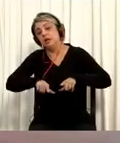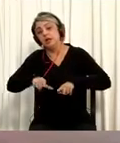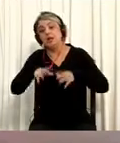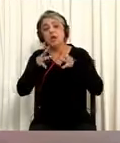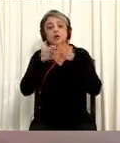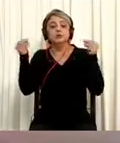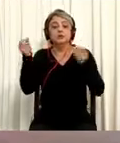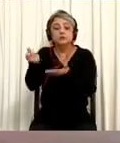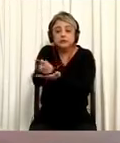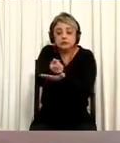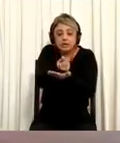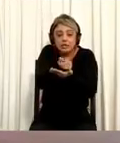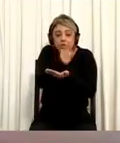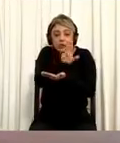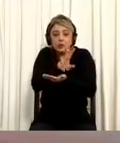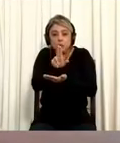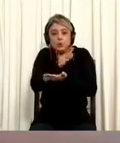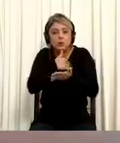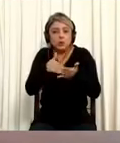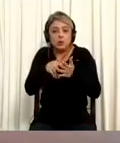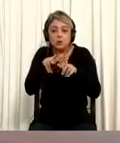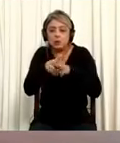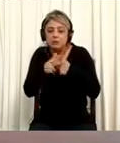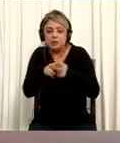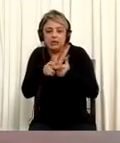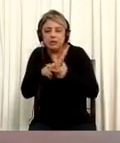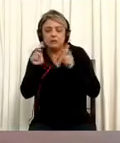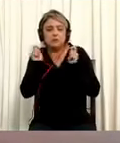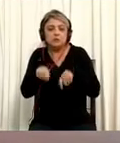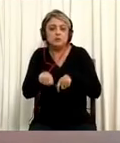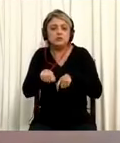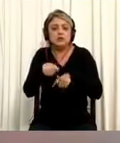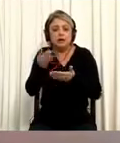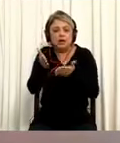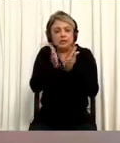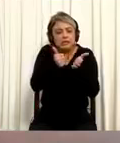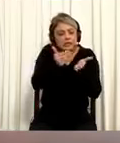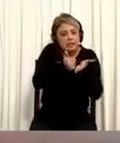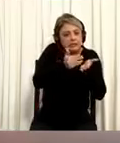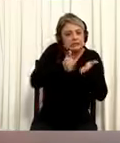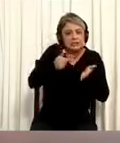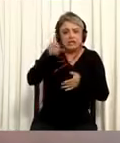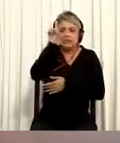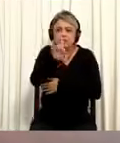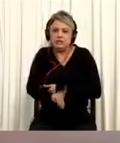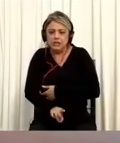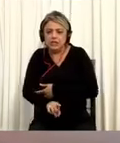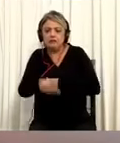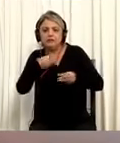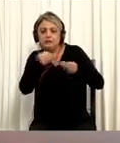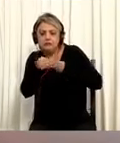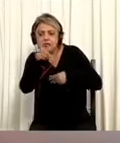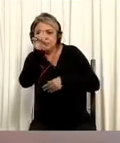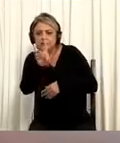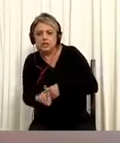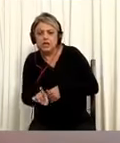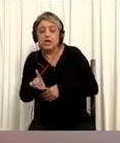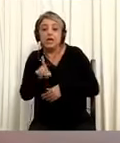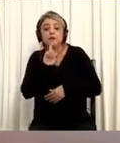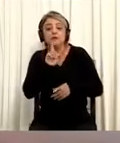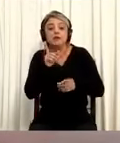o capitalismo ele utiliza todos os mecanismos possíveis para retirar direitos, para flexibilizar direitos, para